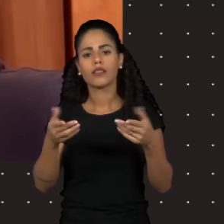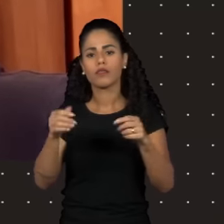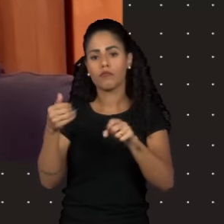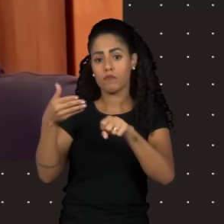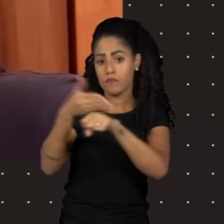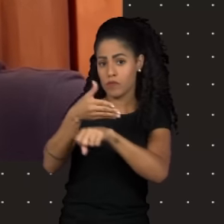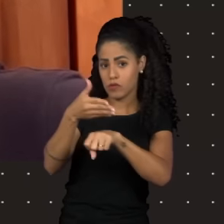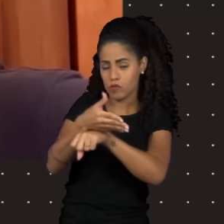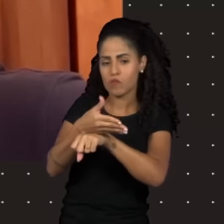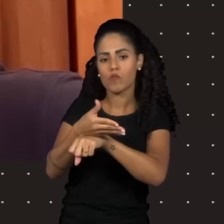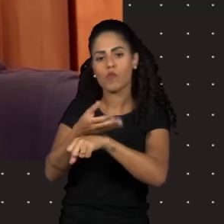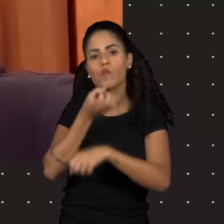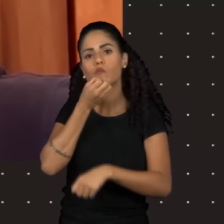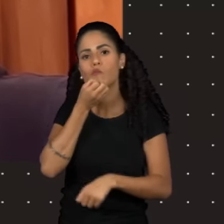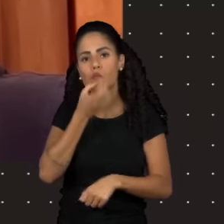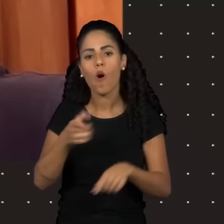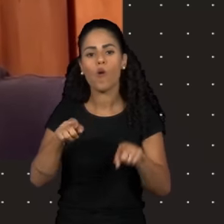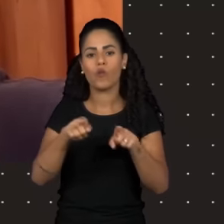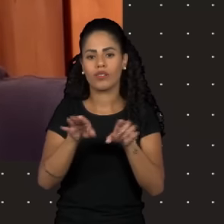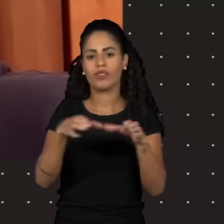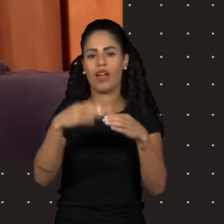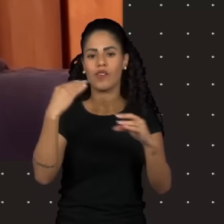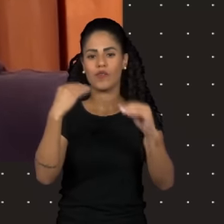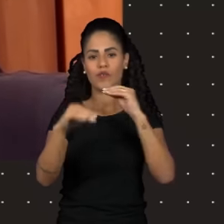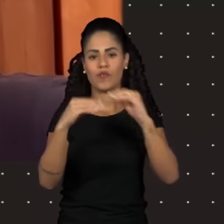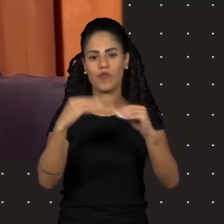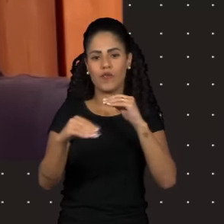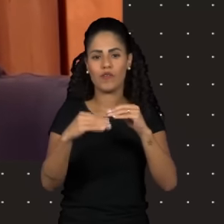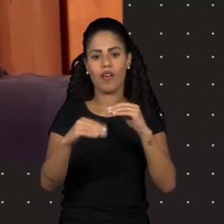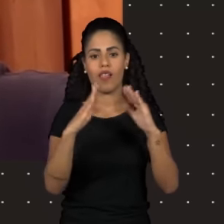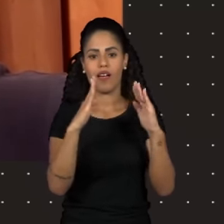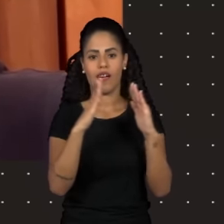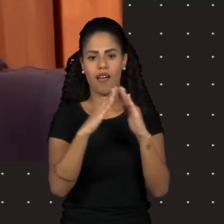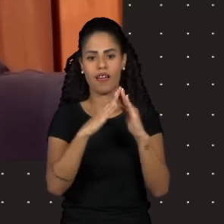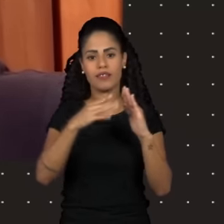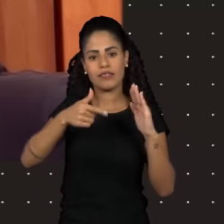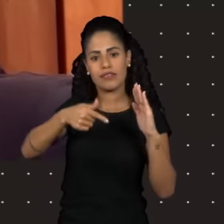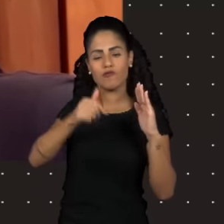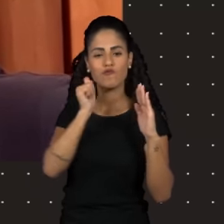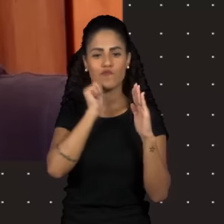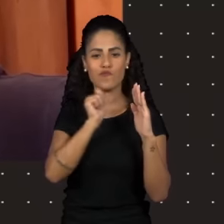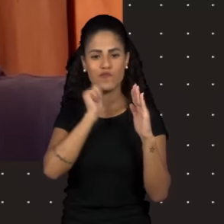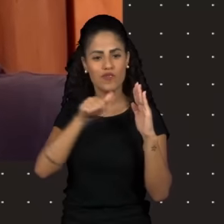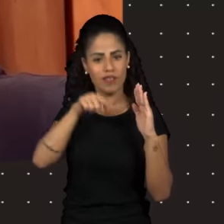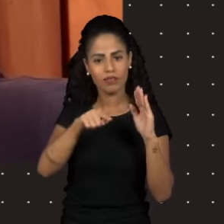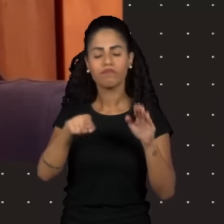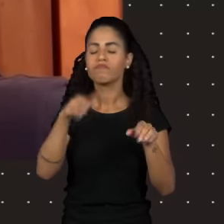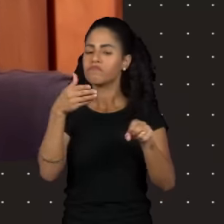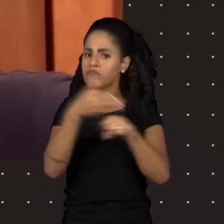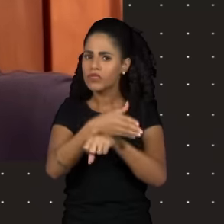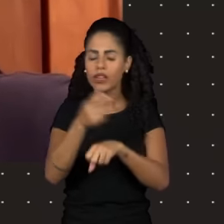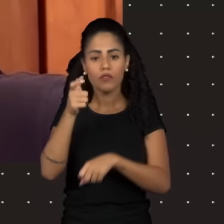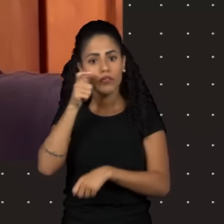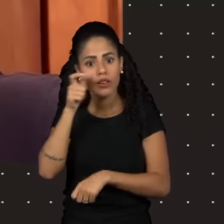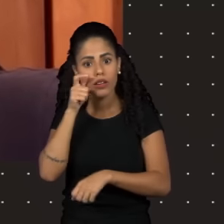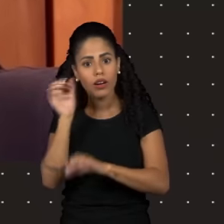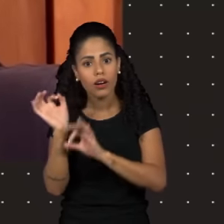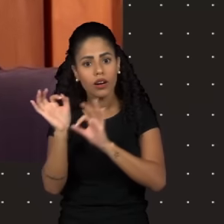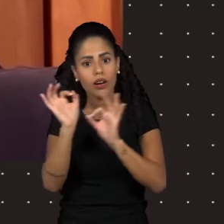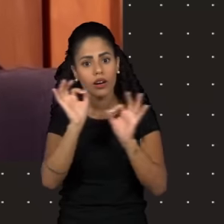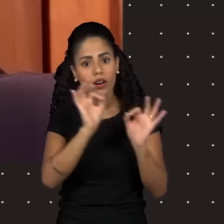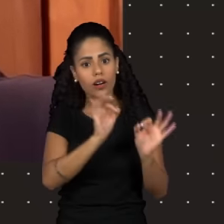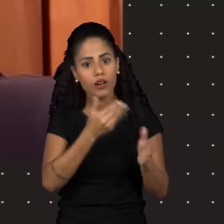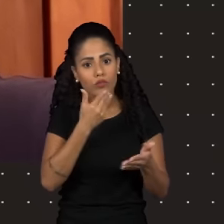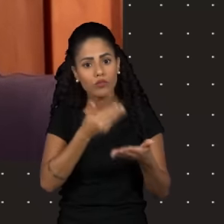no audiovisual, na Casa das Sete Mulheres, que também fiquei abismado, assim, acho que ela também inaugurou uma outra dimensão,